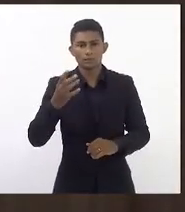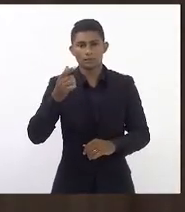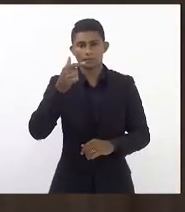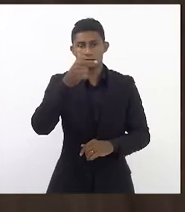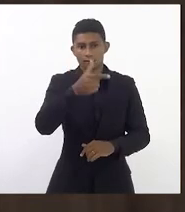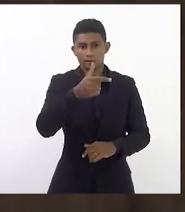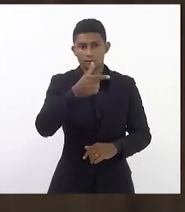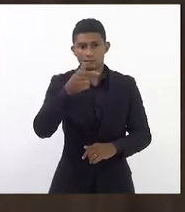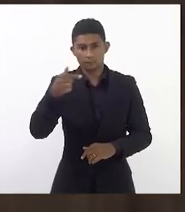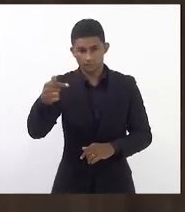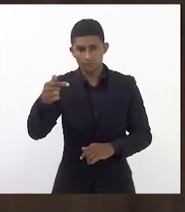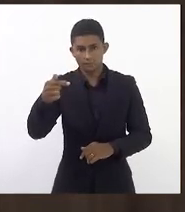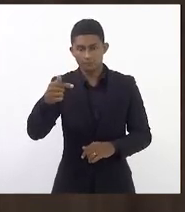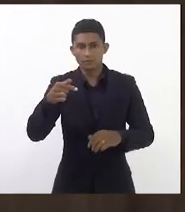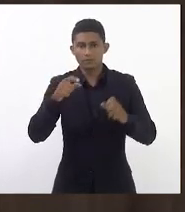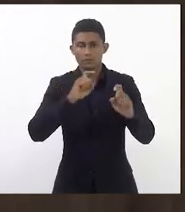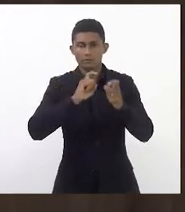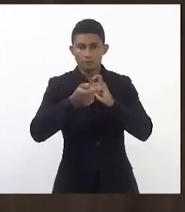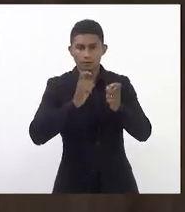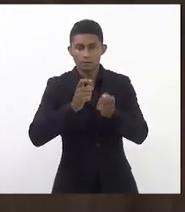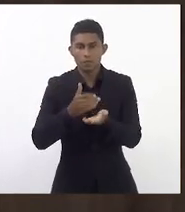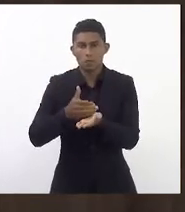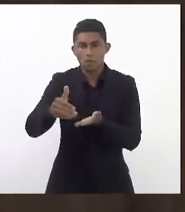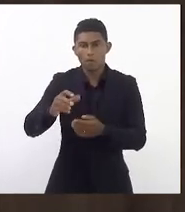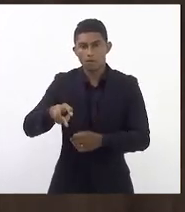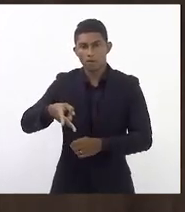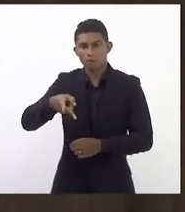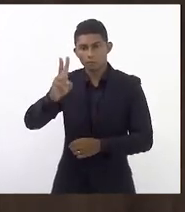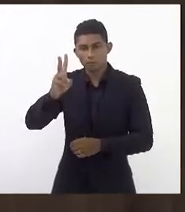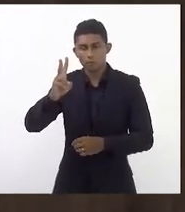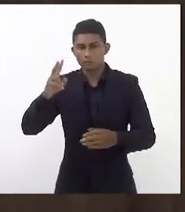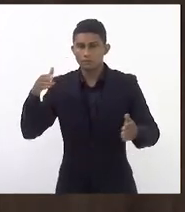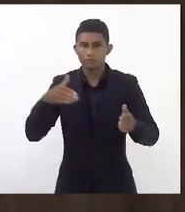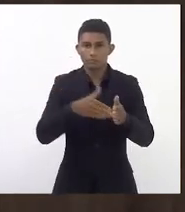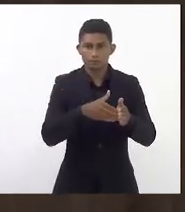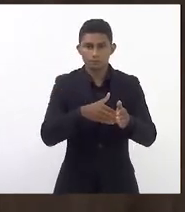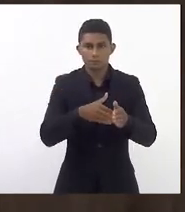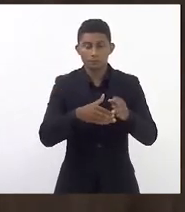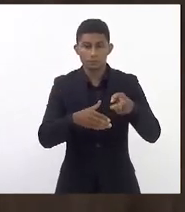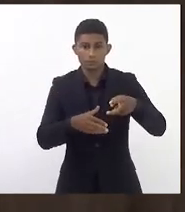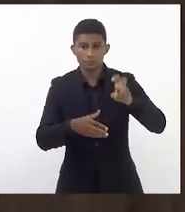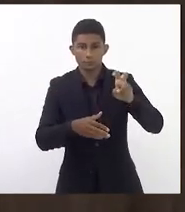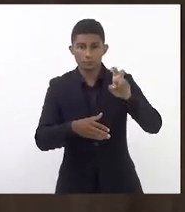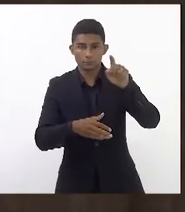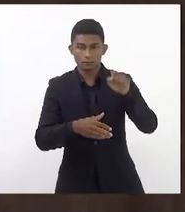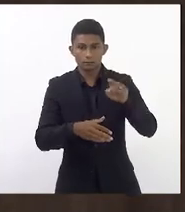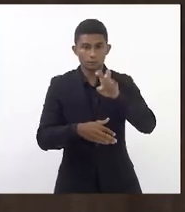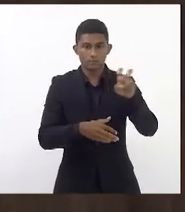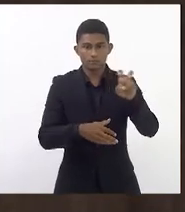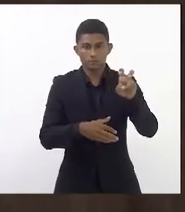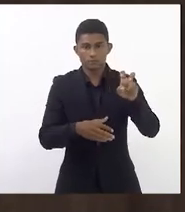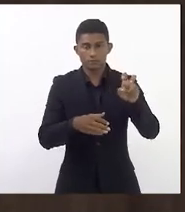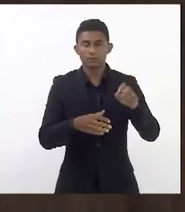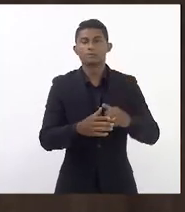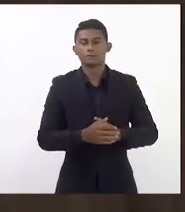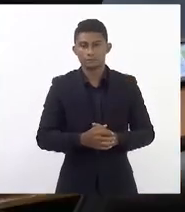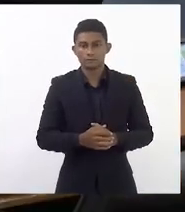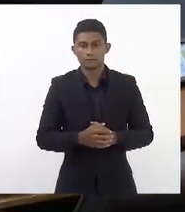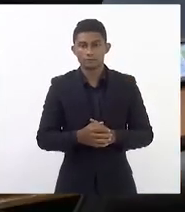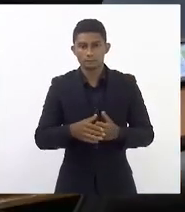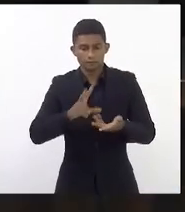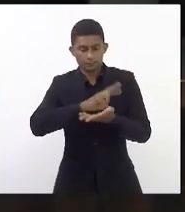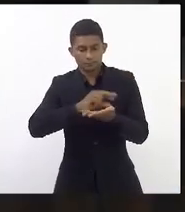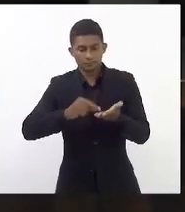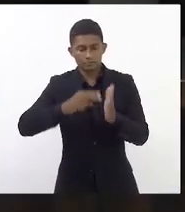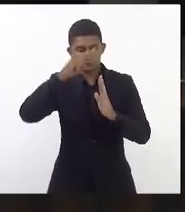Ordinária, que inicia às 14 horas e se encerrou-se às 17 horas e 55 minutos. Lida